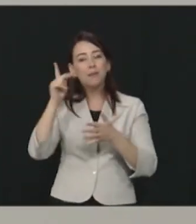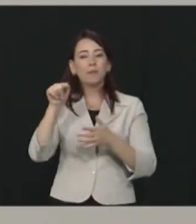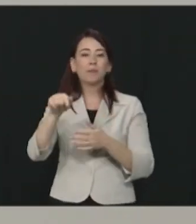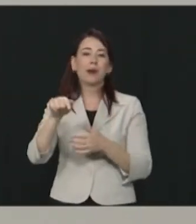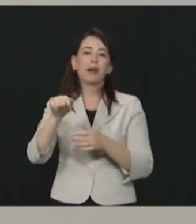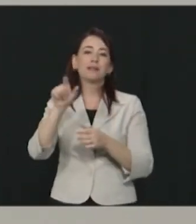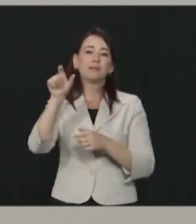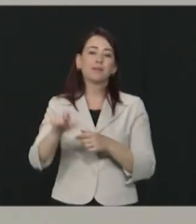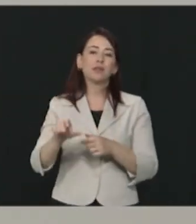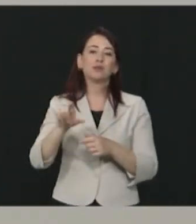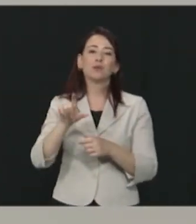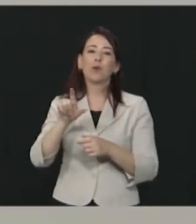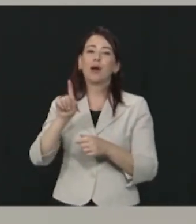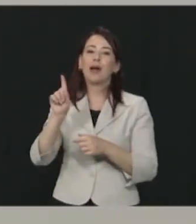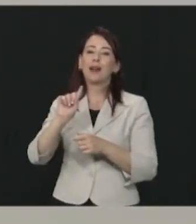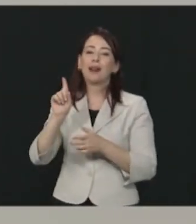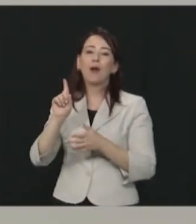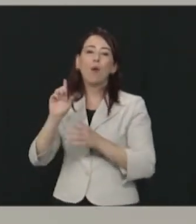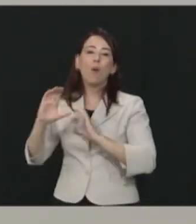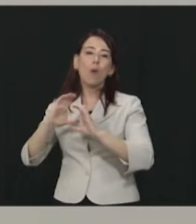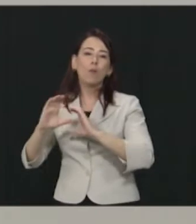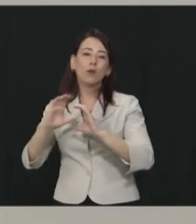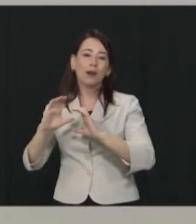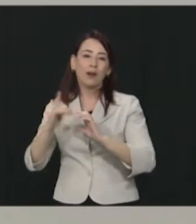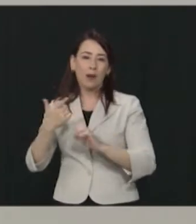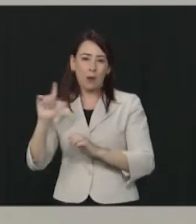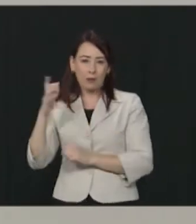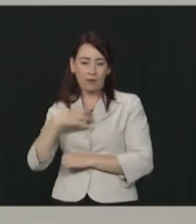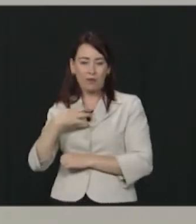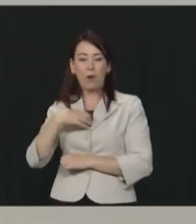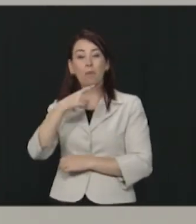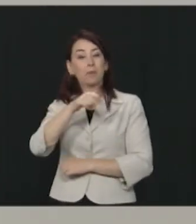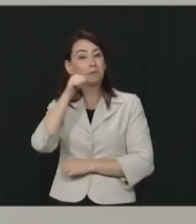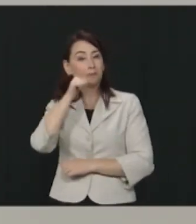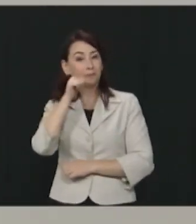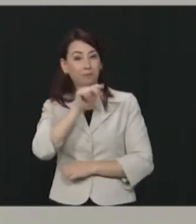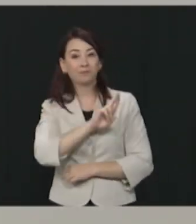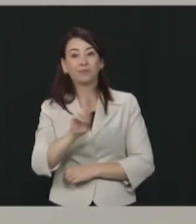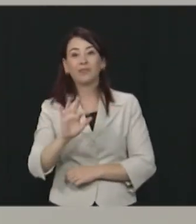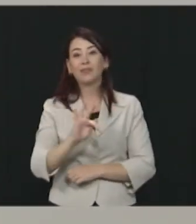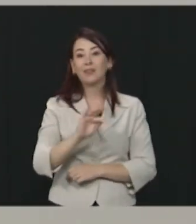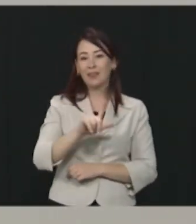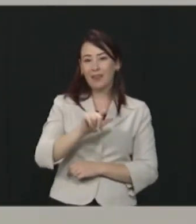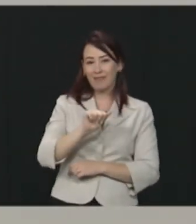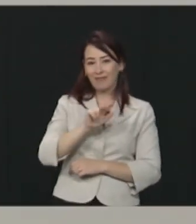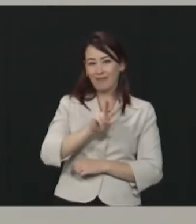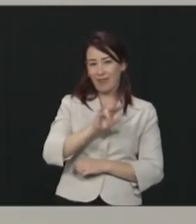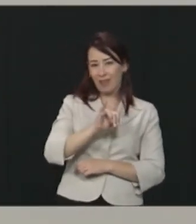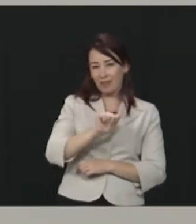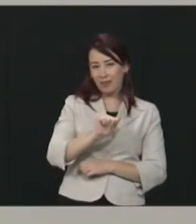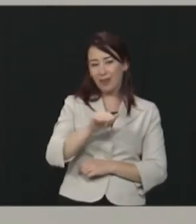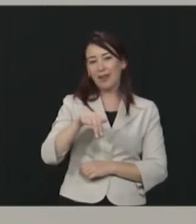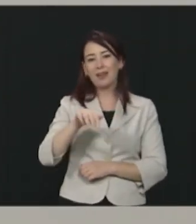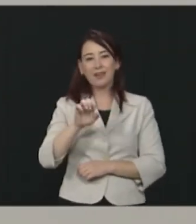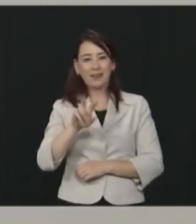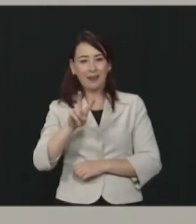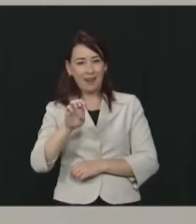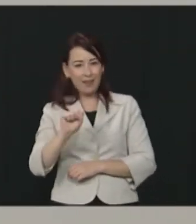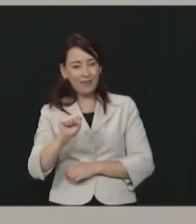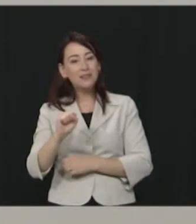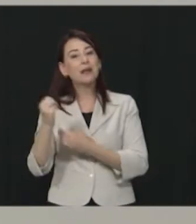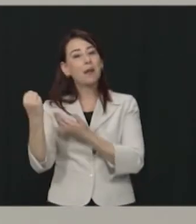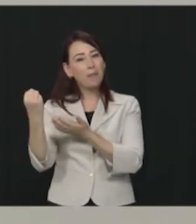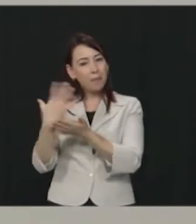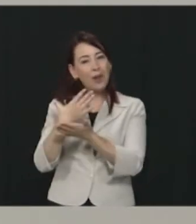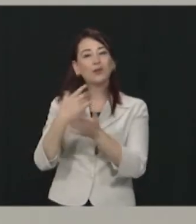aí de forma convencional. A Flávia Neves, uma das idealizadoras do Librário, mandou uma mensagem e